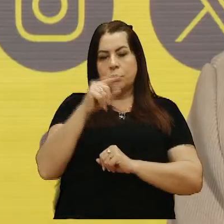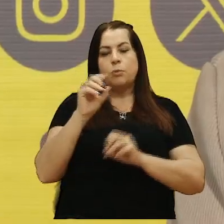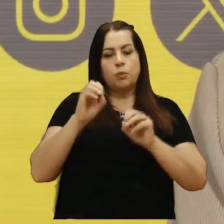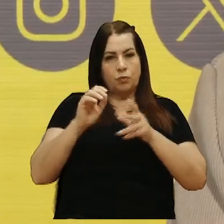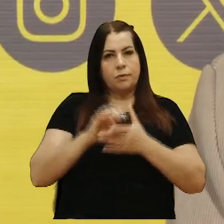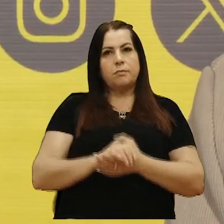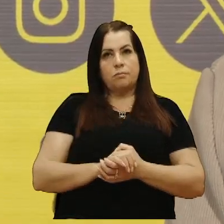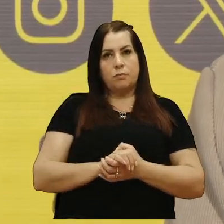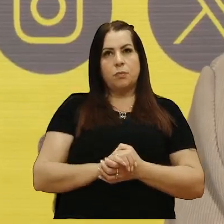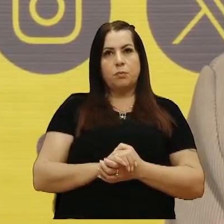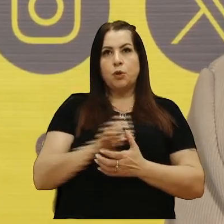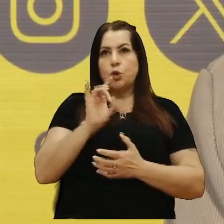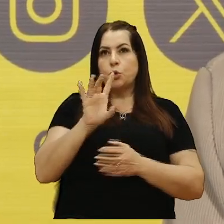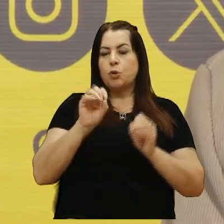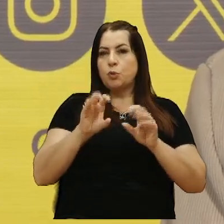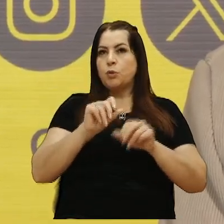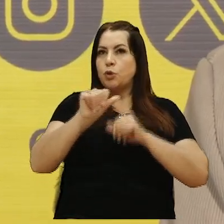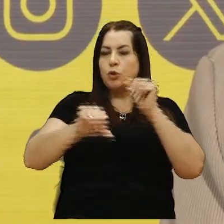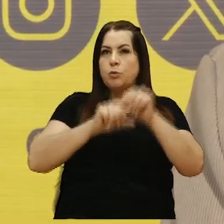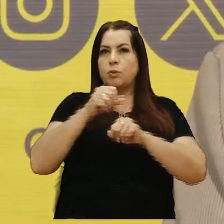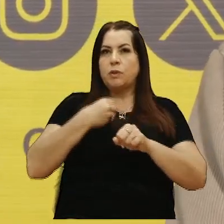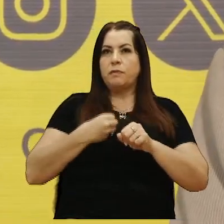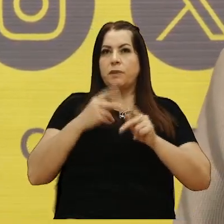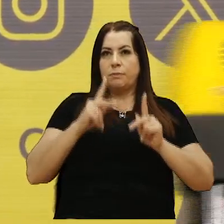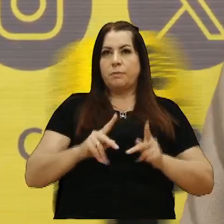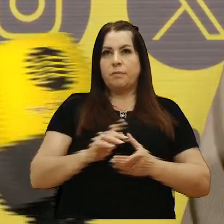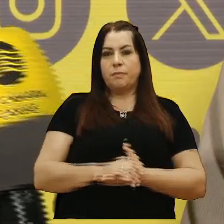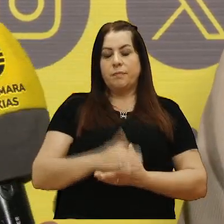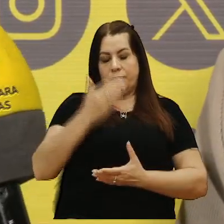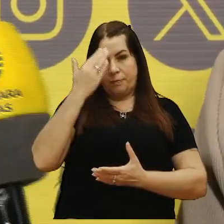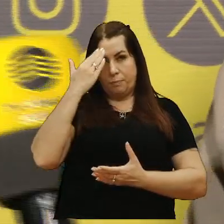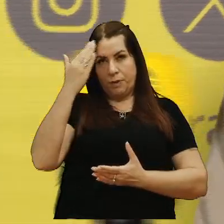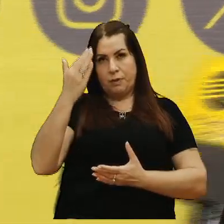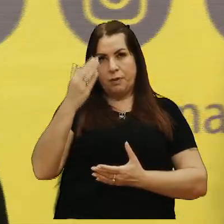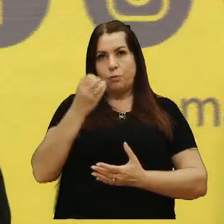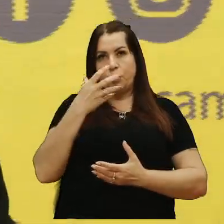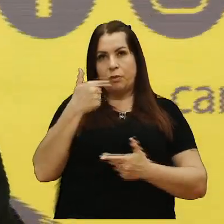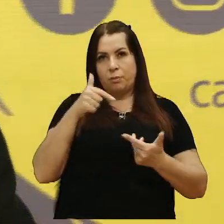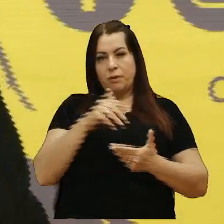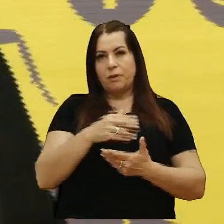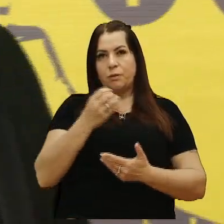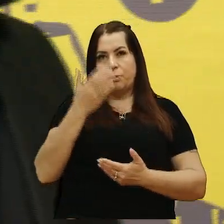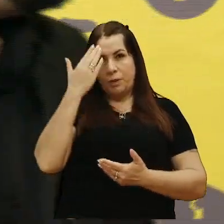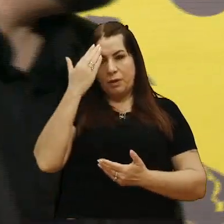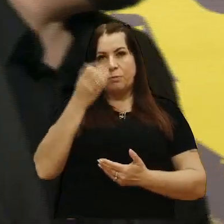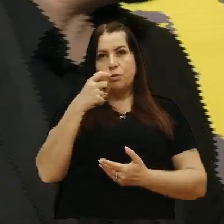educação, porque só a educação transforma a vida das pessoas. Obrigado, vereador, e um bom trabalho. Muito obrigado, bom trabalho para vocês também.